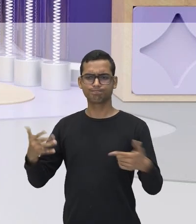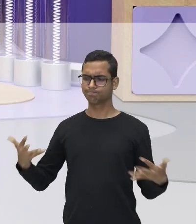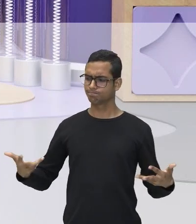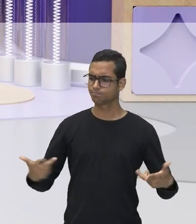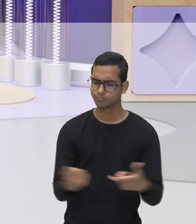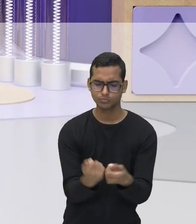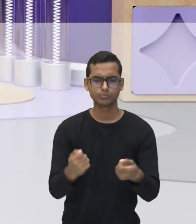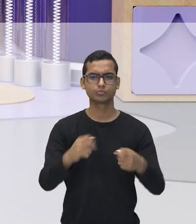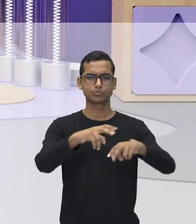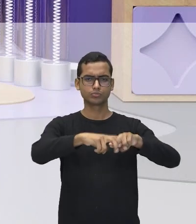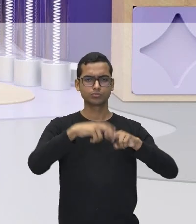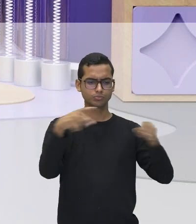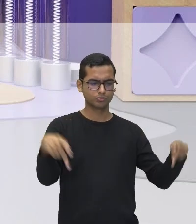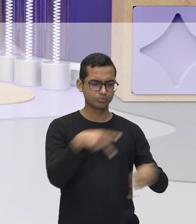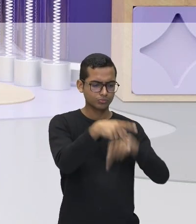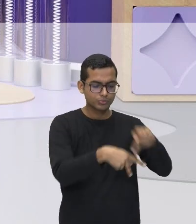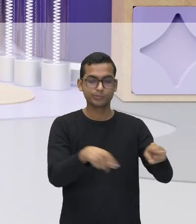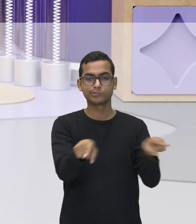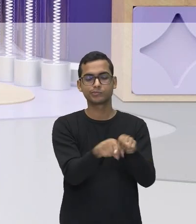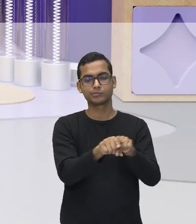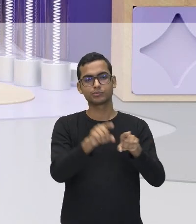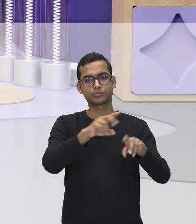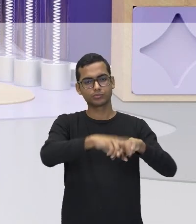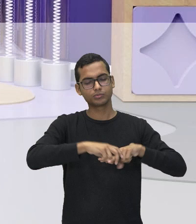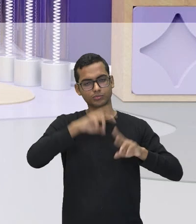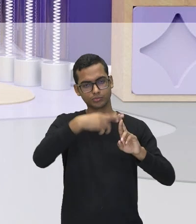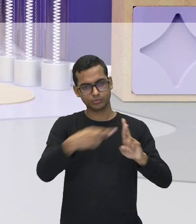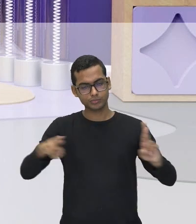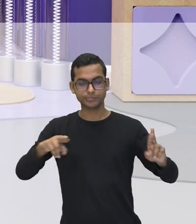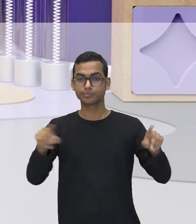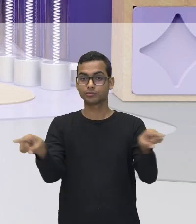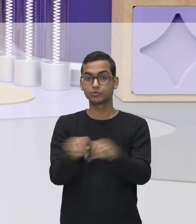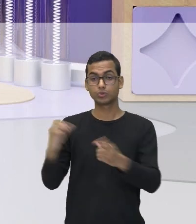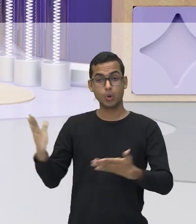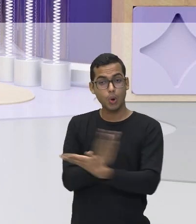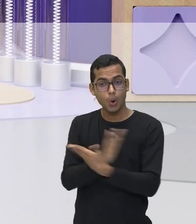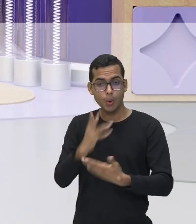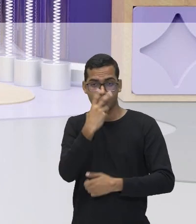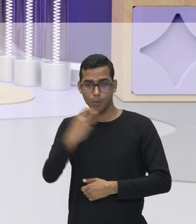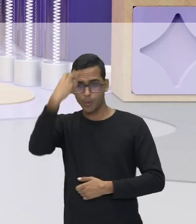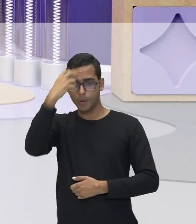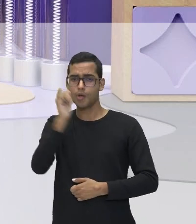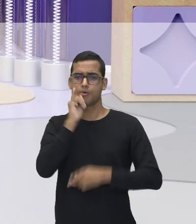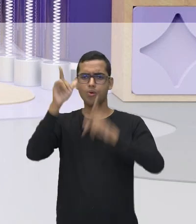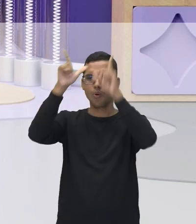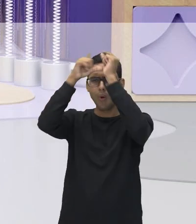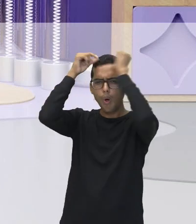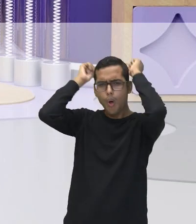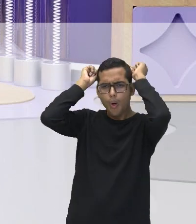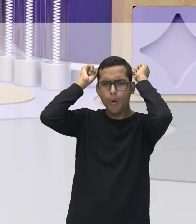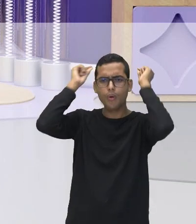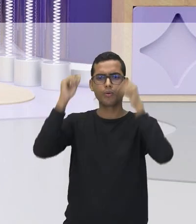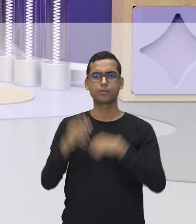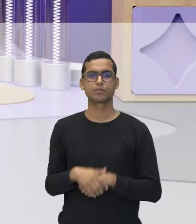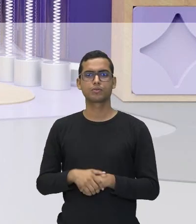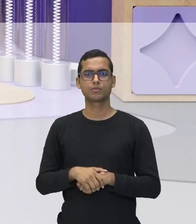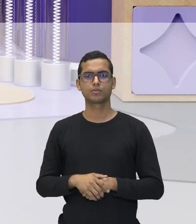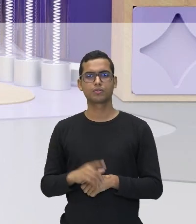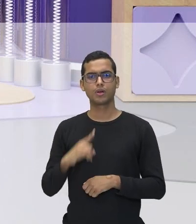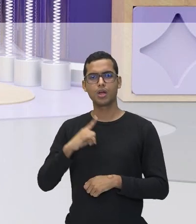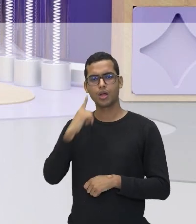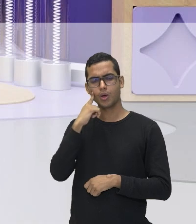uma civilização e por sua religião. Algumas culturas, como os gregos, vão chamar esses heróis de